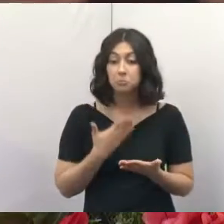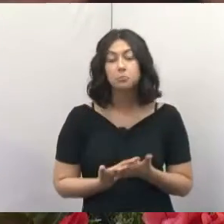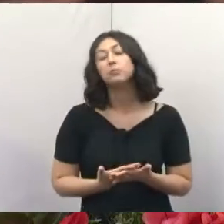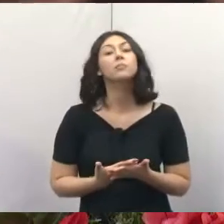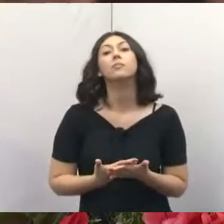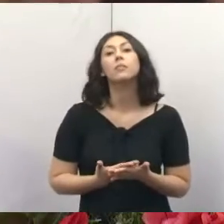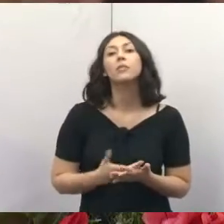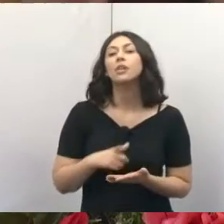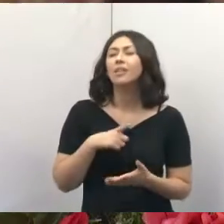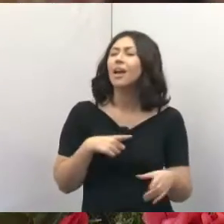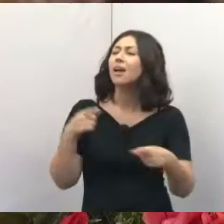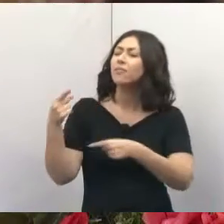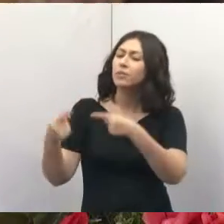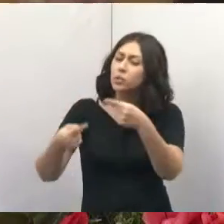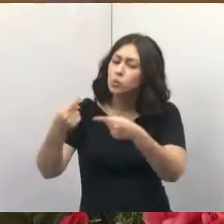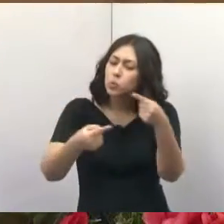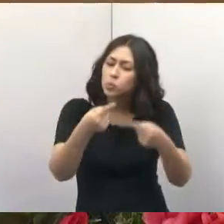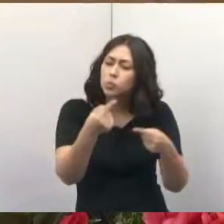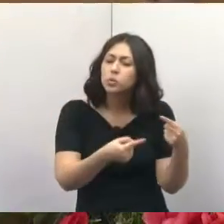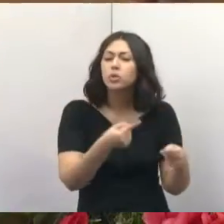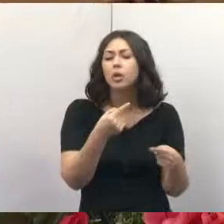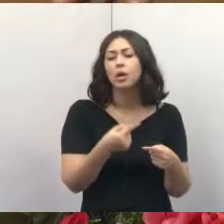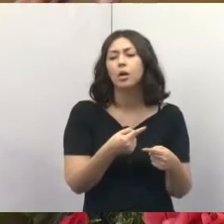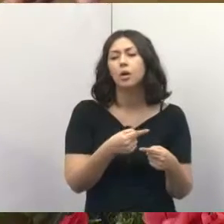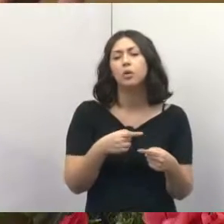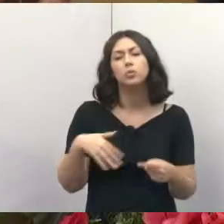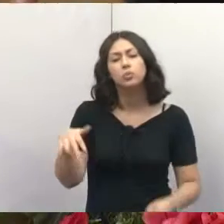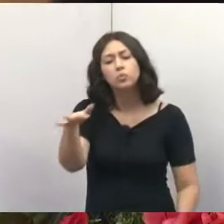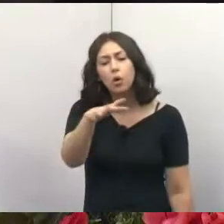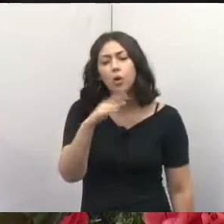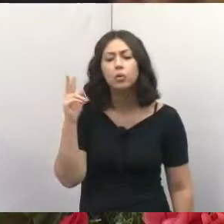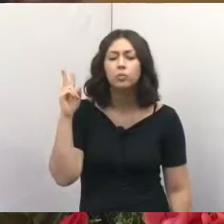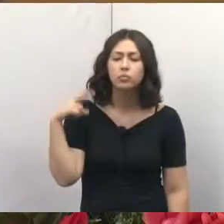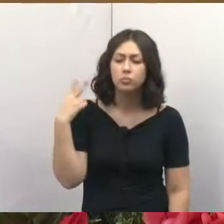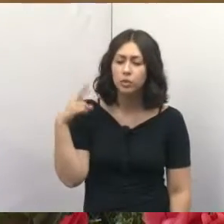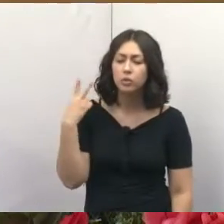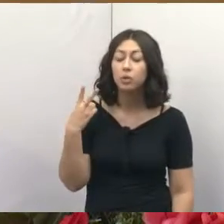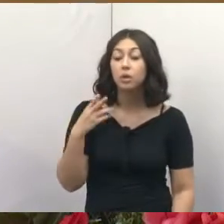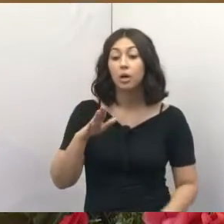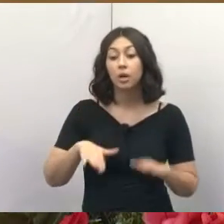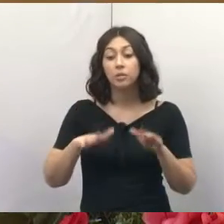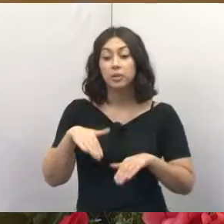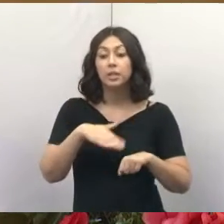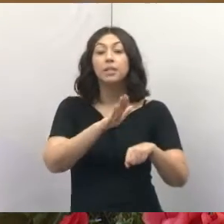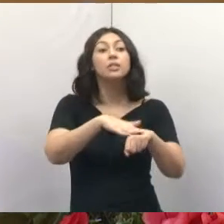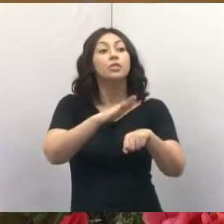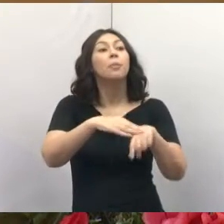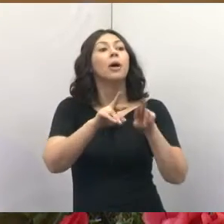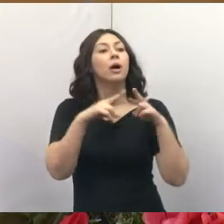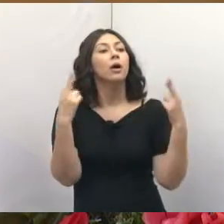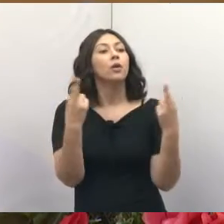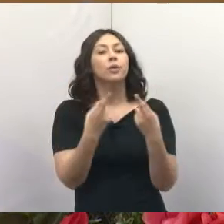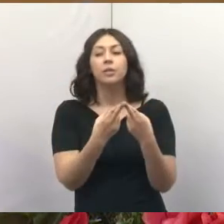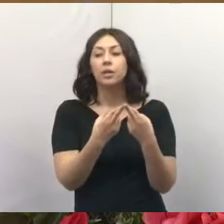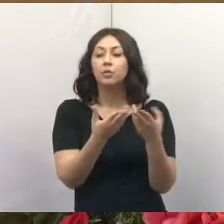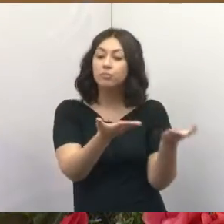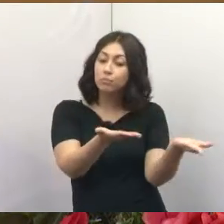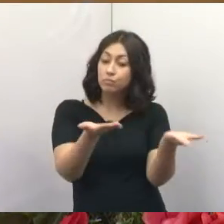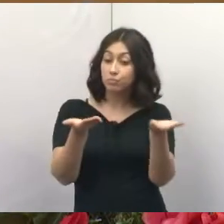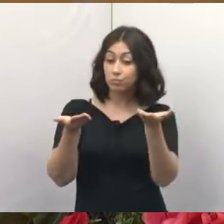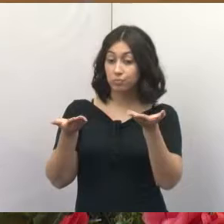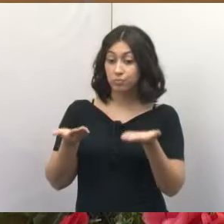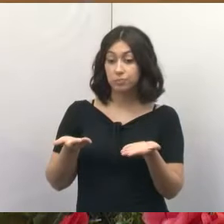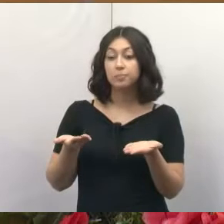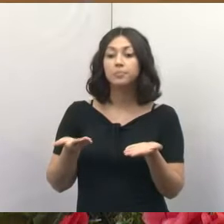várias vezes houve as discussões desse projeto, em discutir, todos os vereadores, né, muitas vezes chamavam numa reunião e trazer para